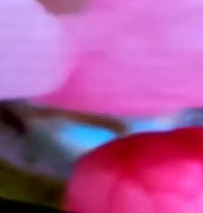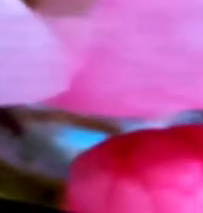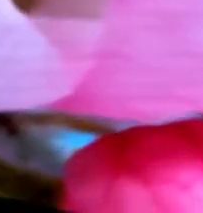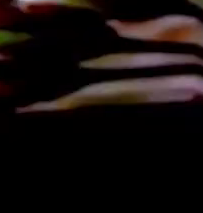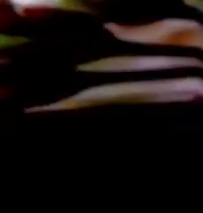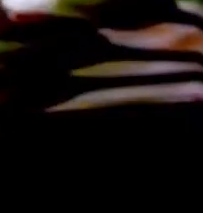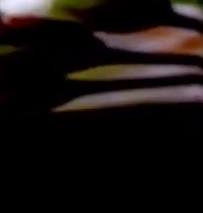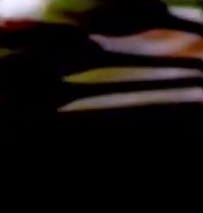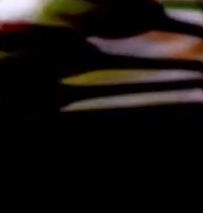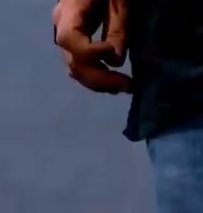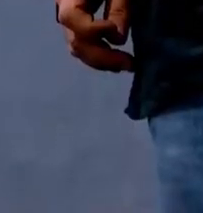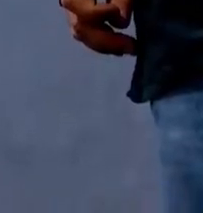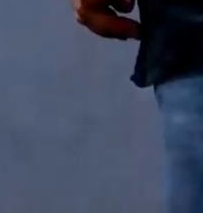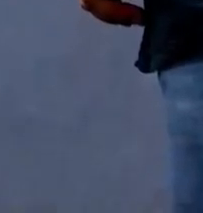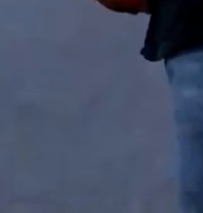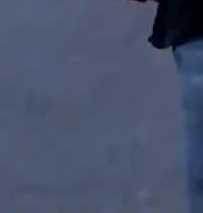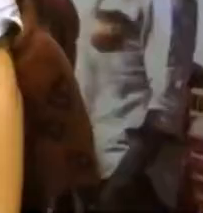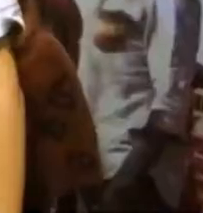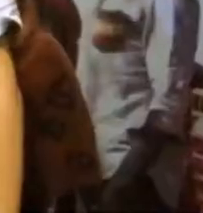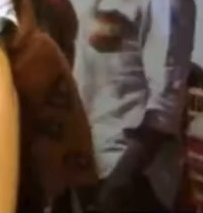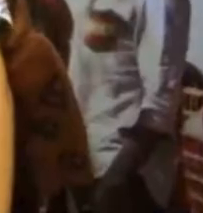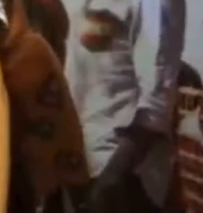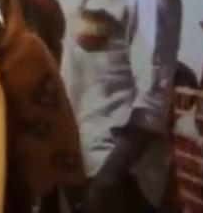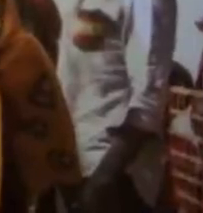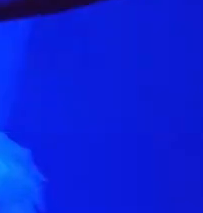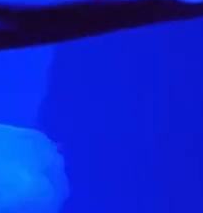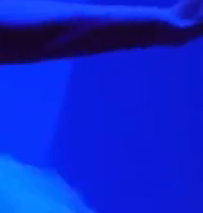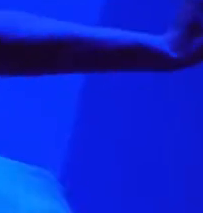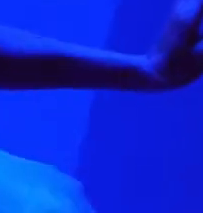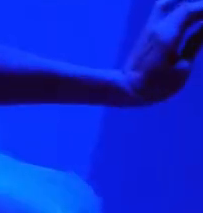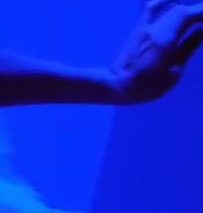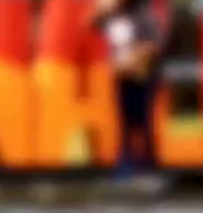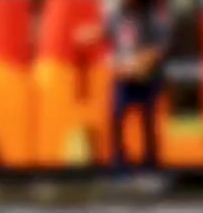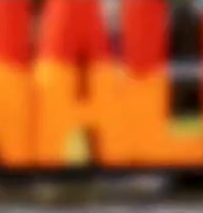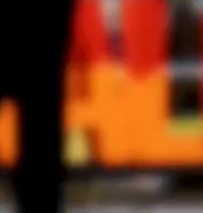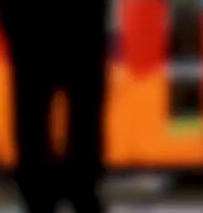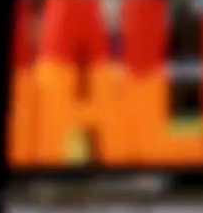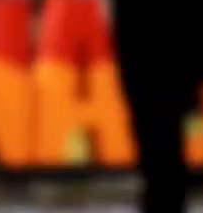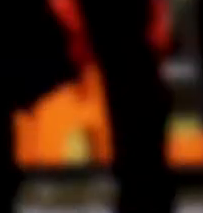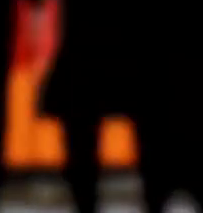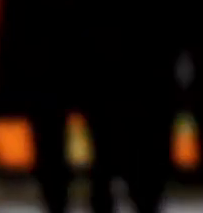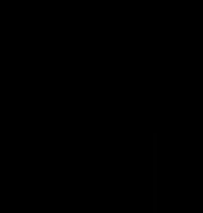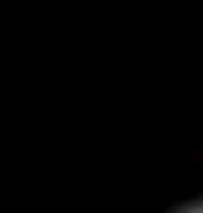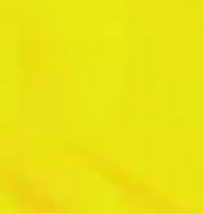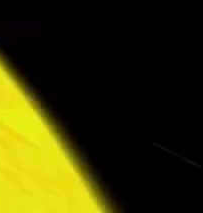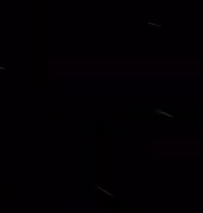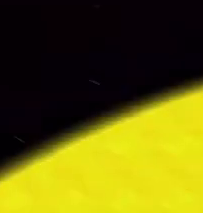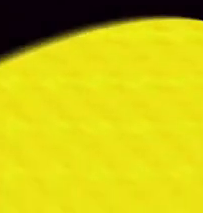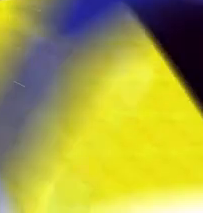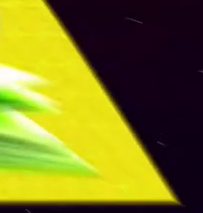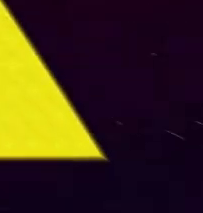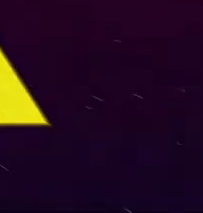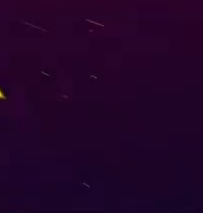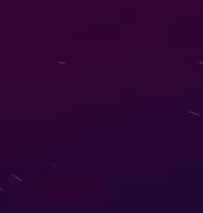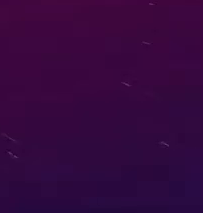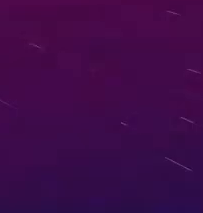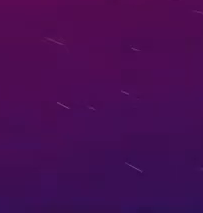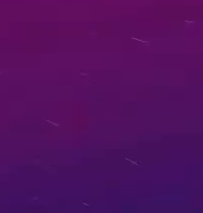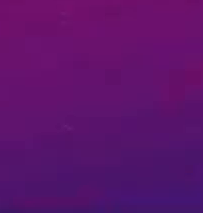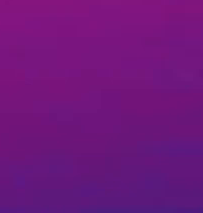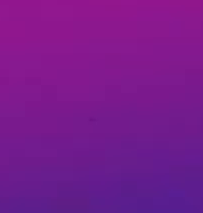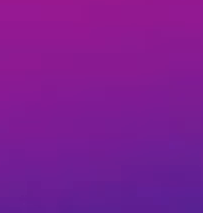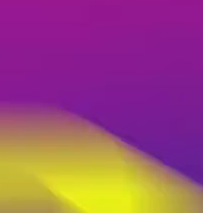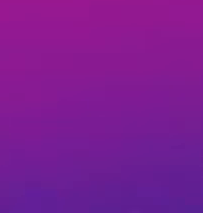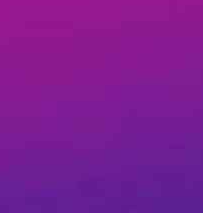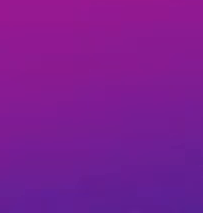a edição especial de 40 anos da Bienal viu irá lançar Suas Emoções Bienal do Livro Rio